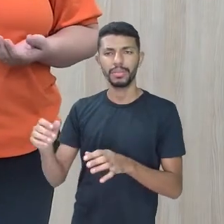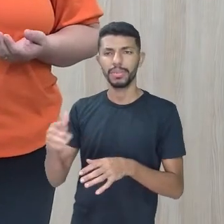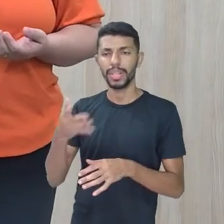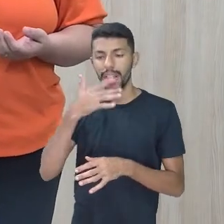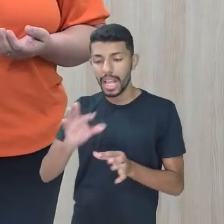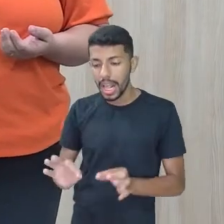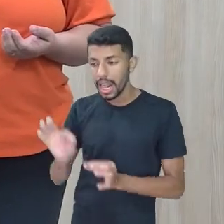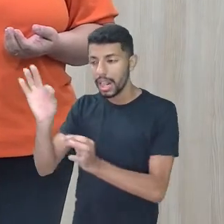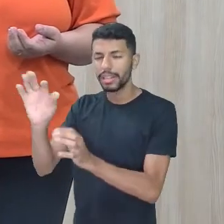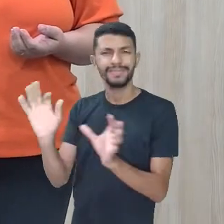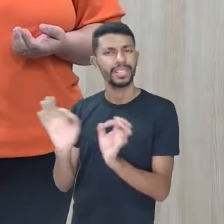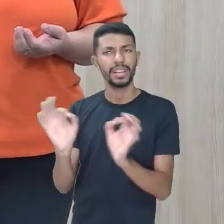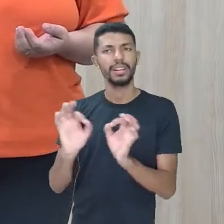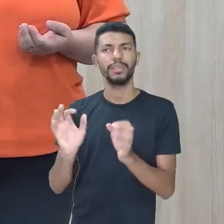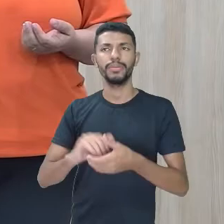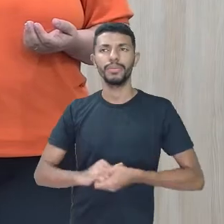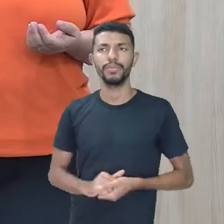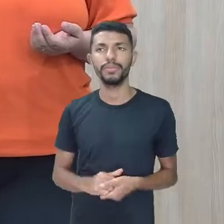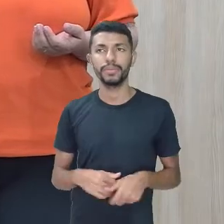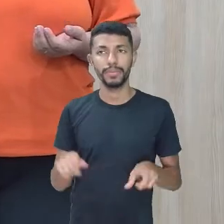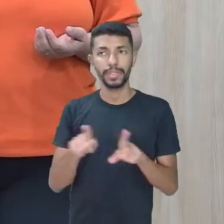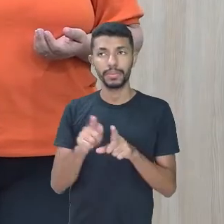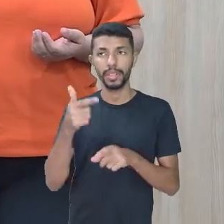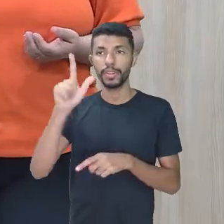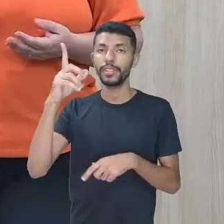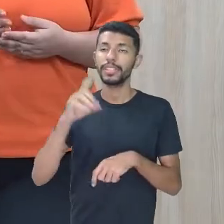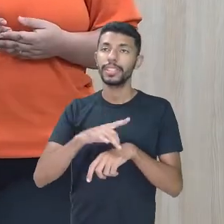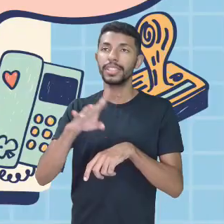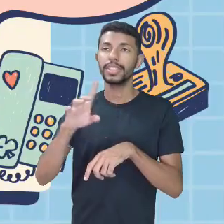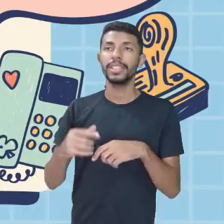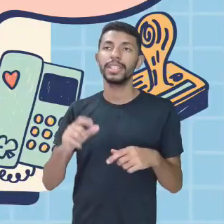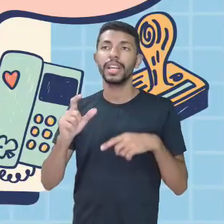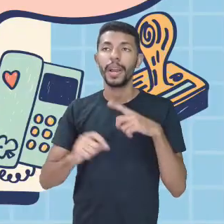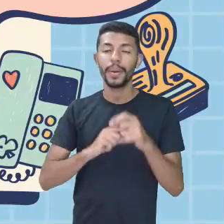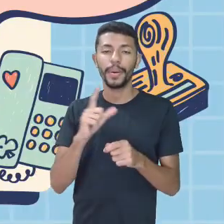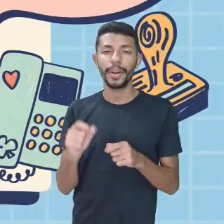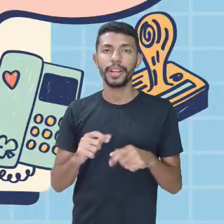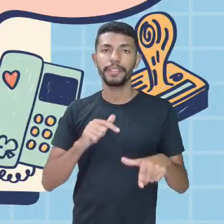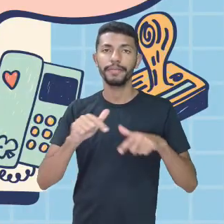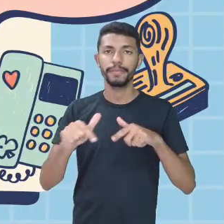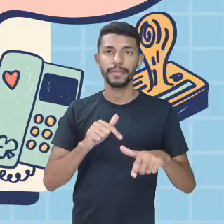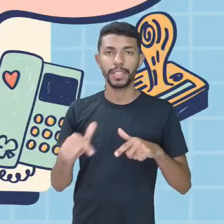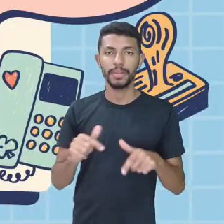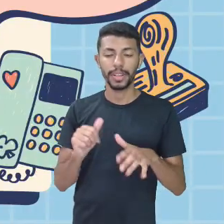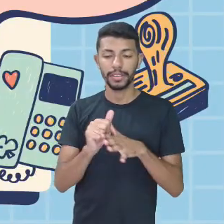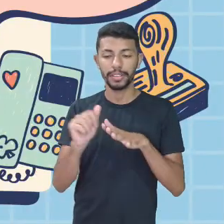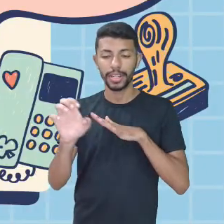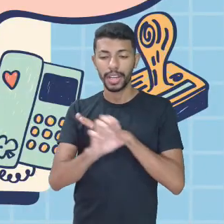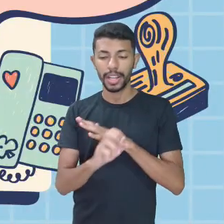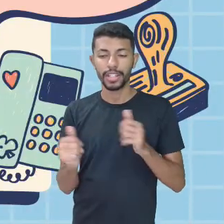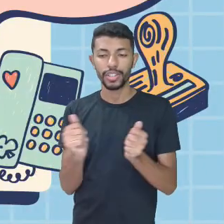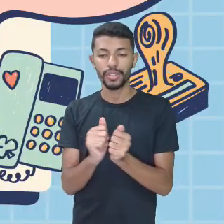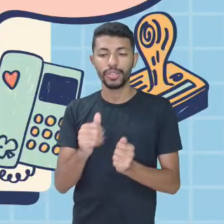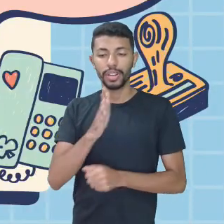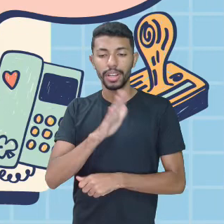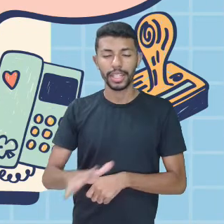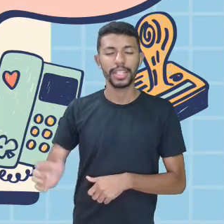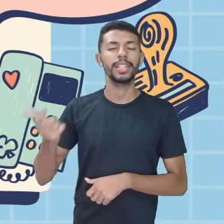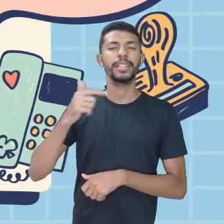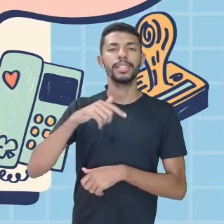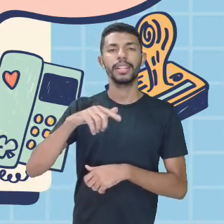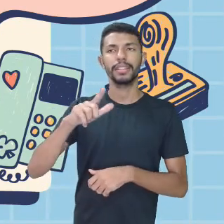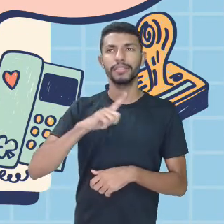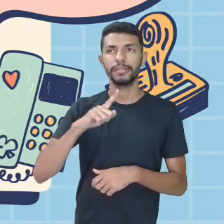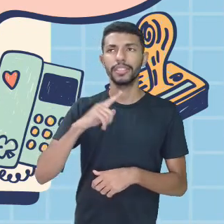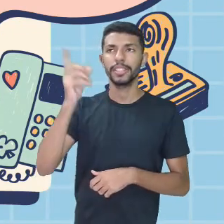adolescente. Outra dica com o trabalho do AE com uma criança com deficiência intelectual, e